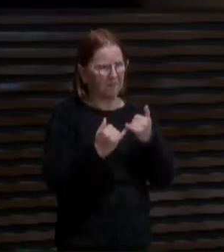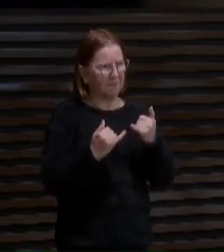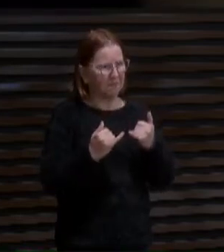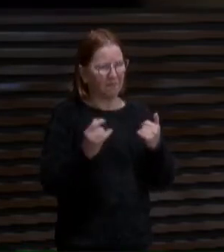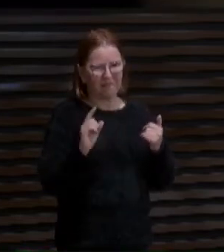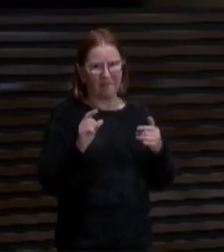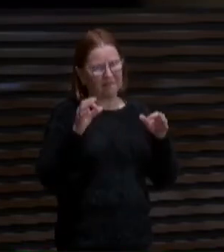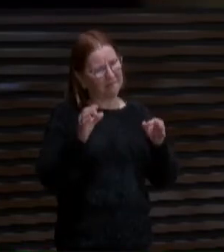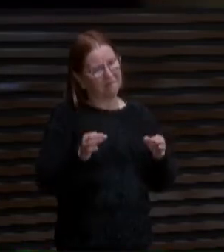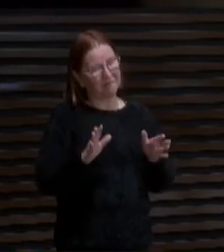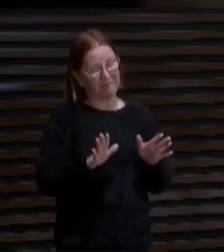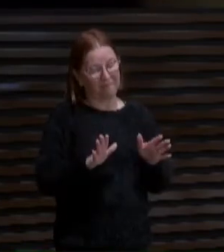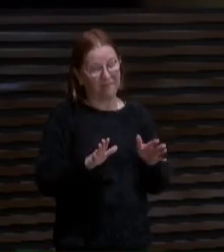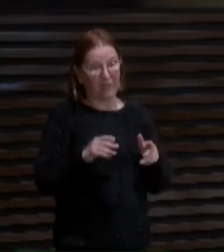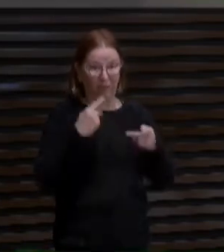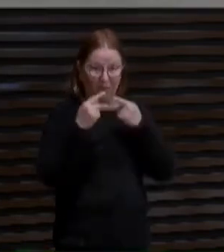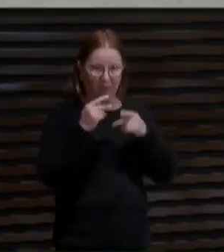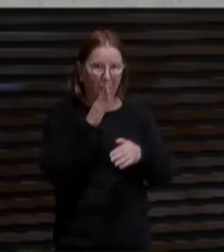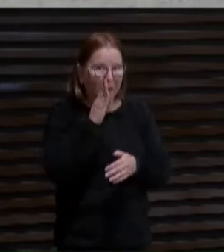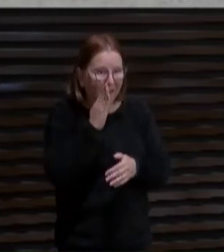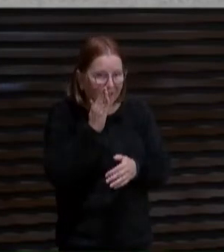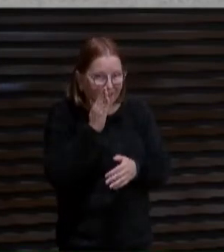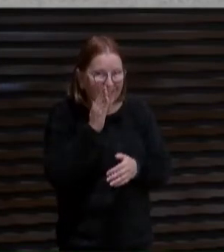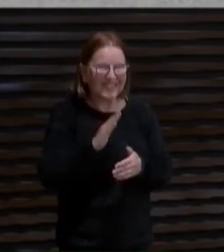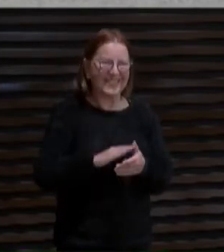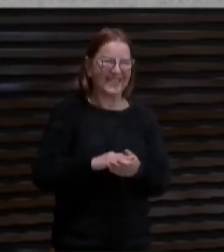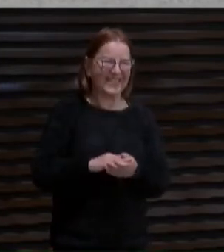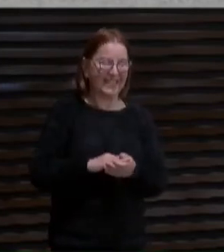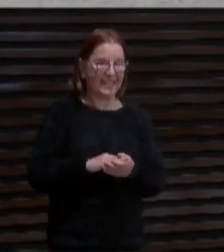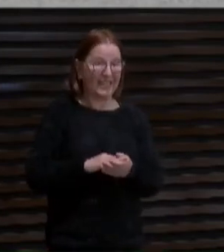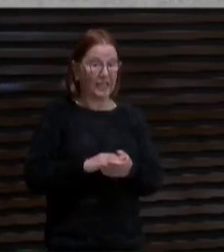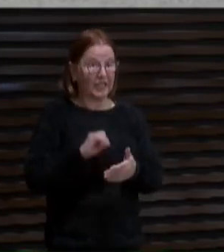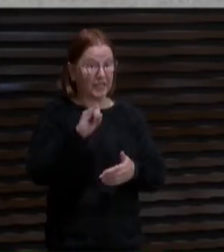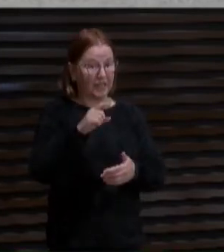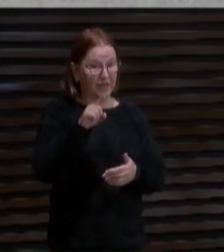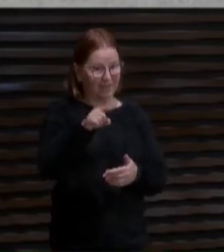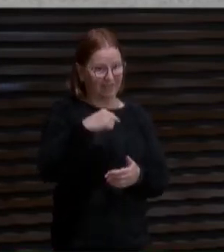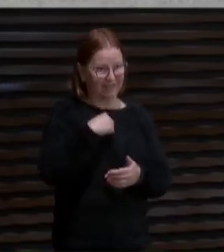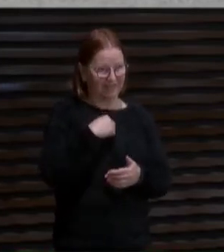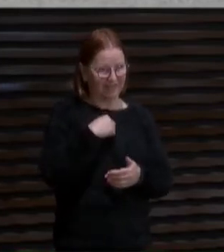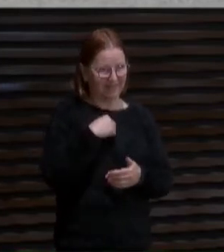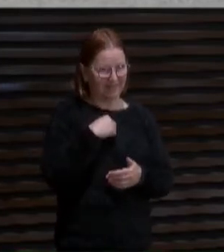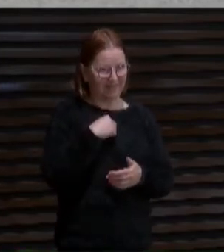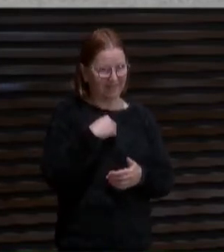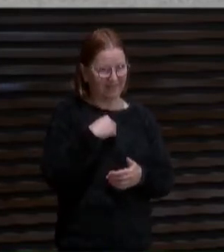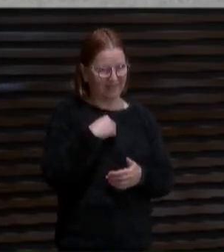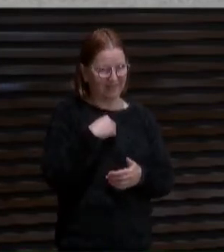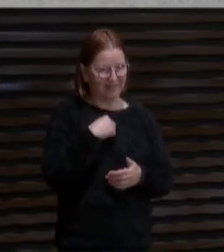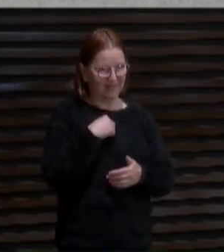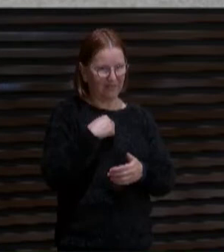vou dizer para você é bem baixinho quando você e eu estamos sendo uma